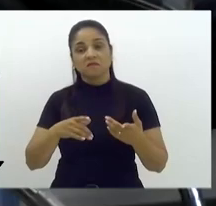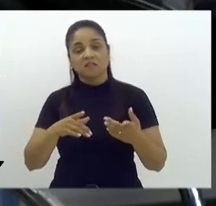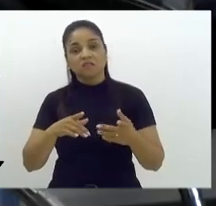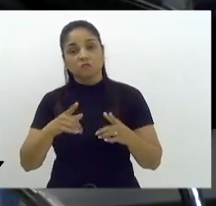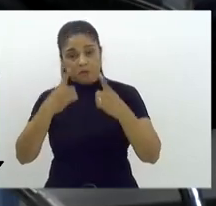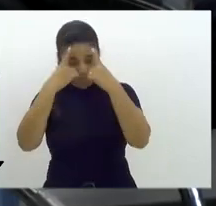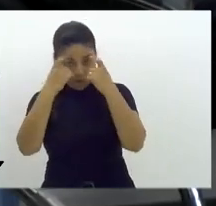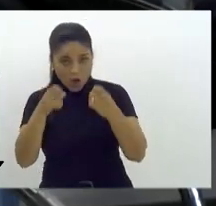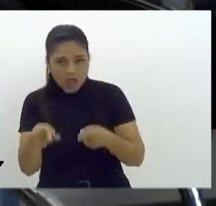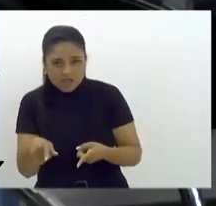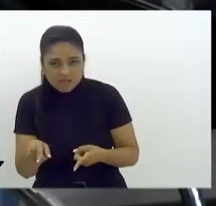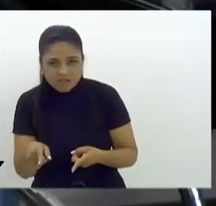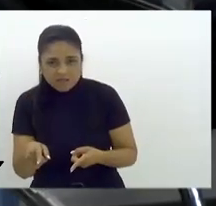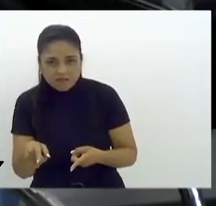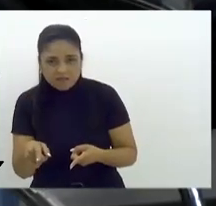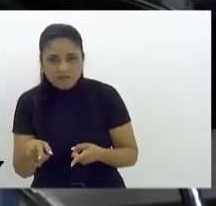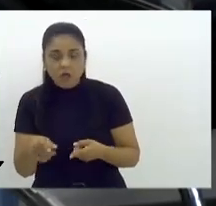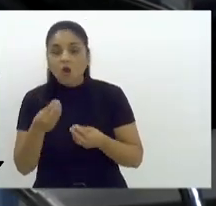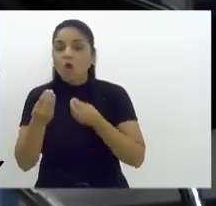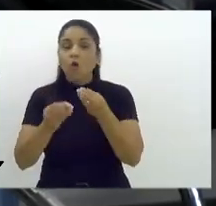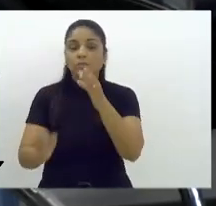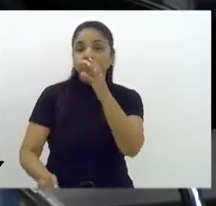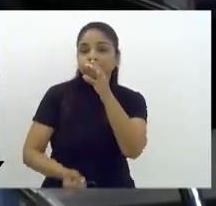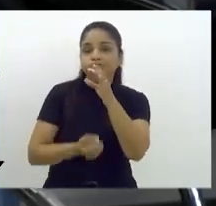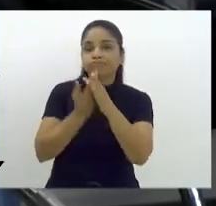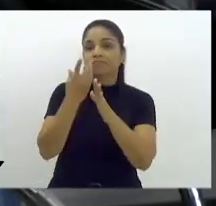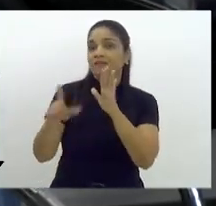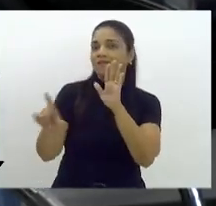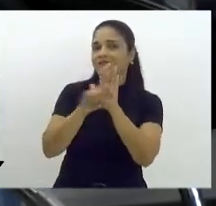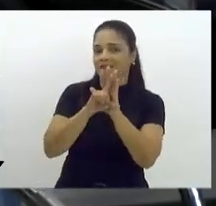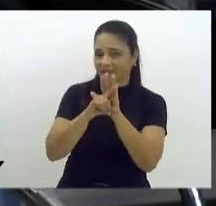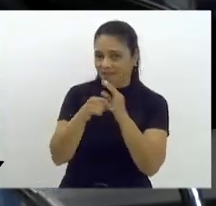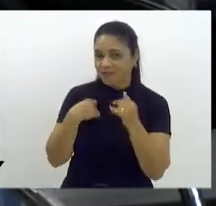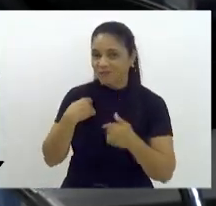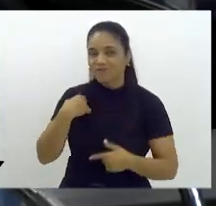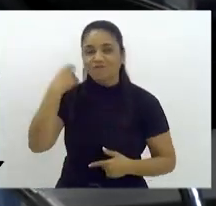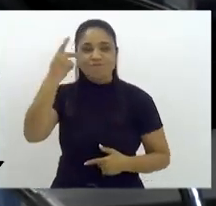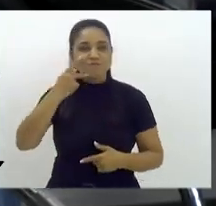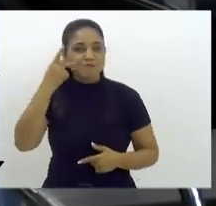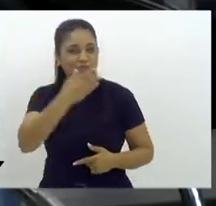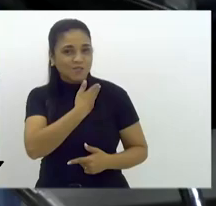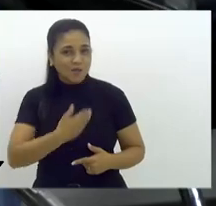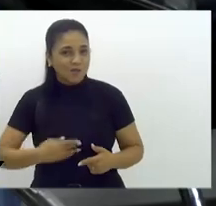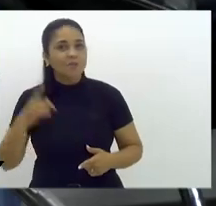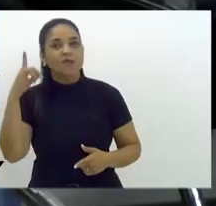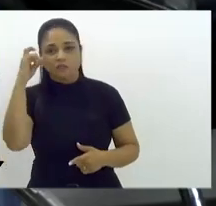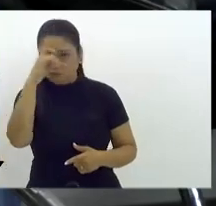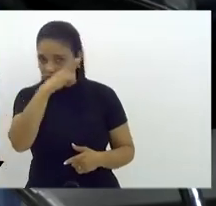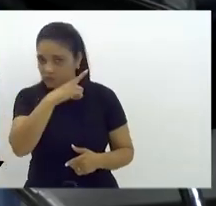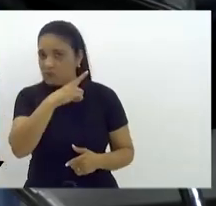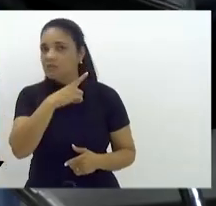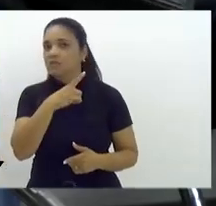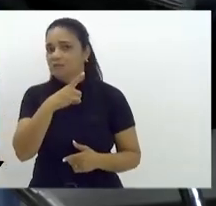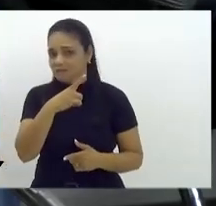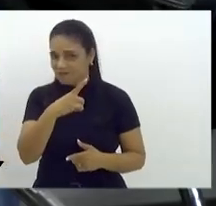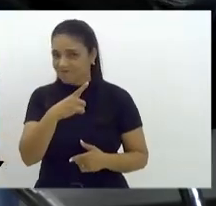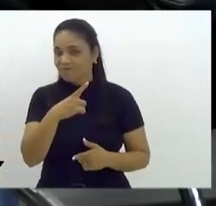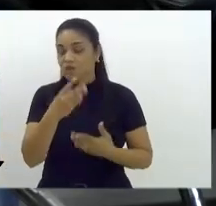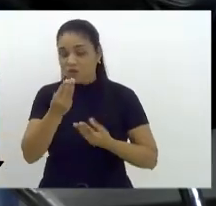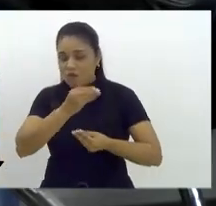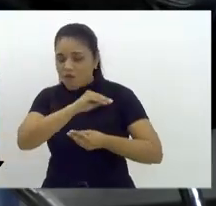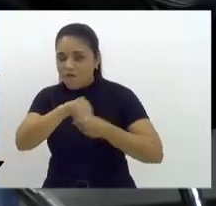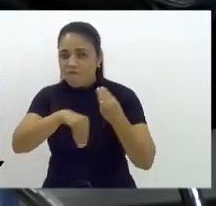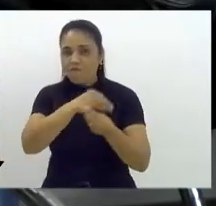ainda assim como que a gente cria esse linear porque quando a gente fala da política pública é muito difícil a subjetividade que envolve